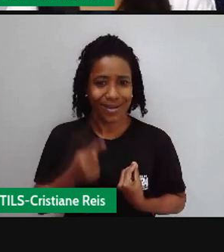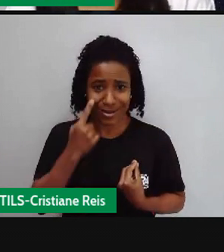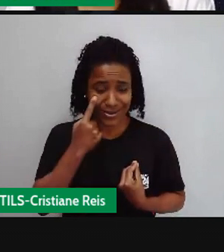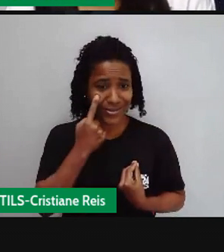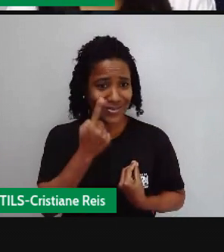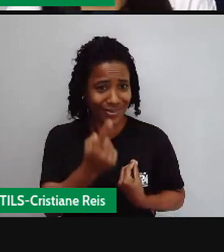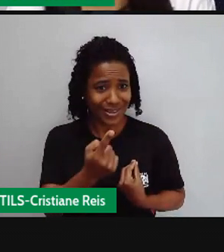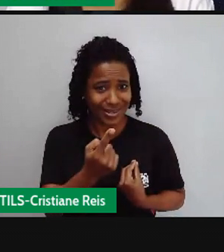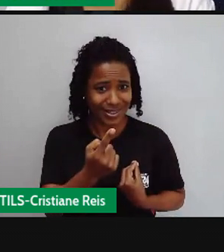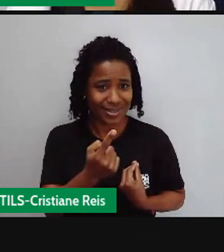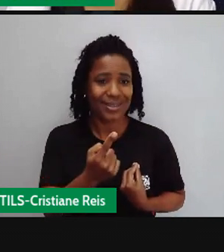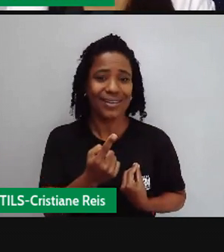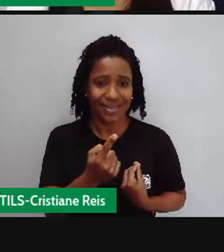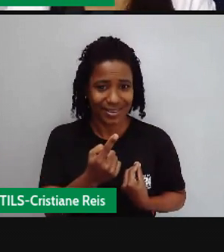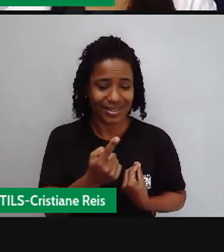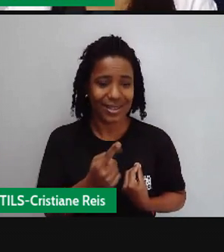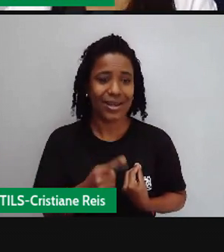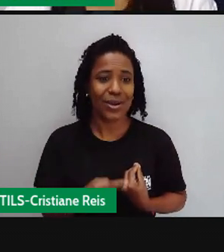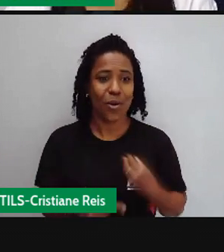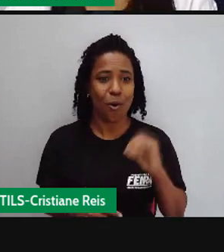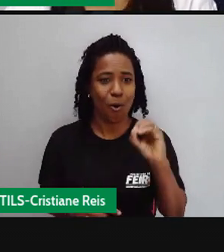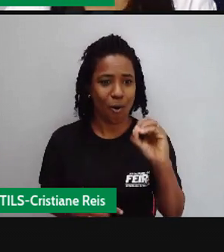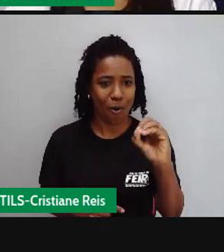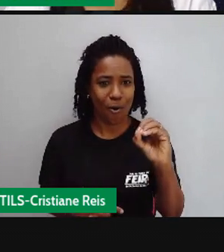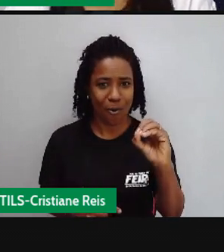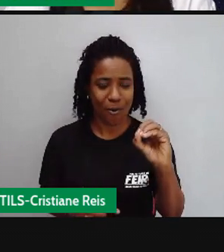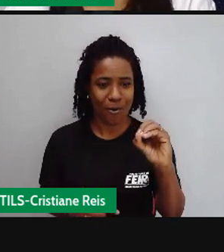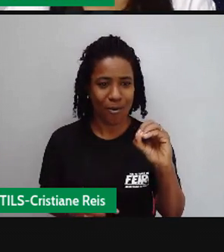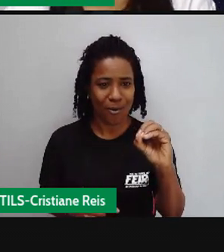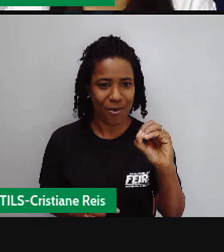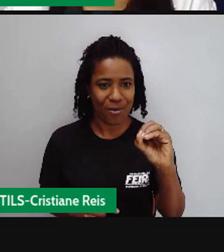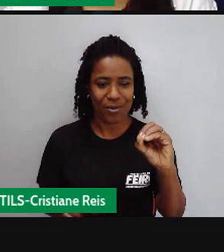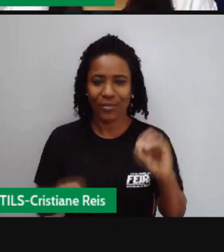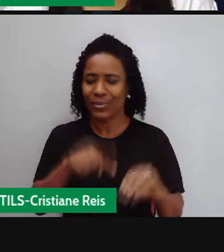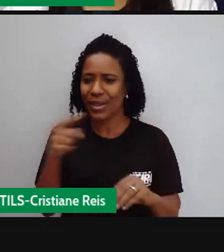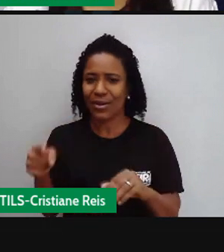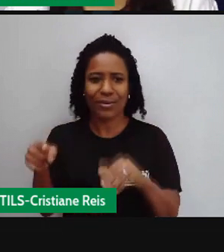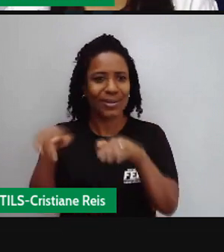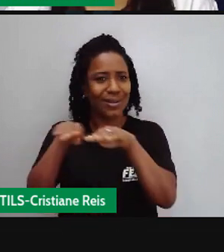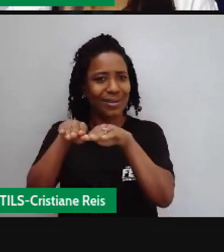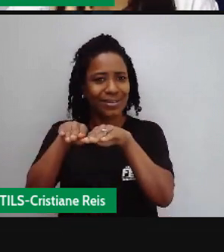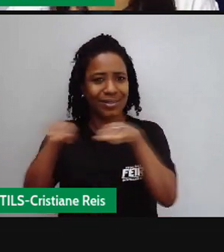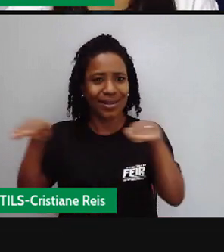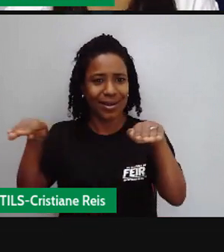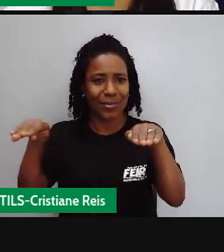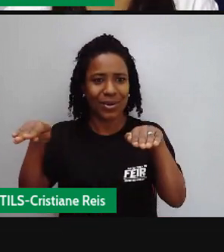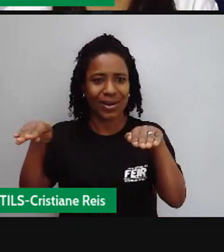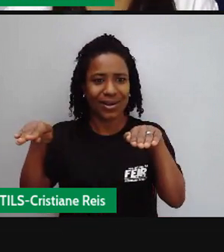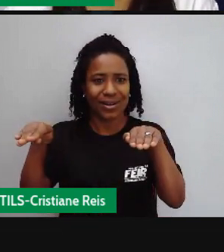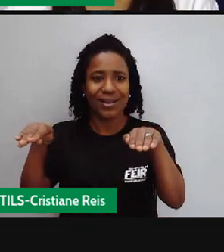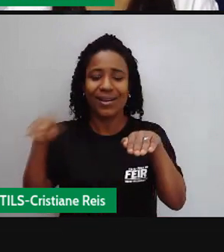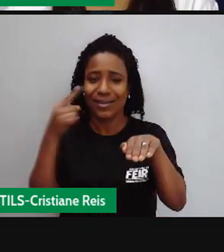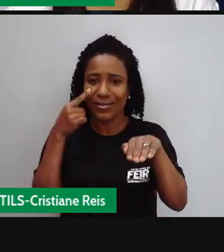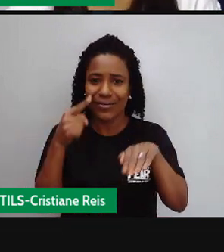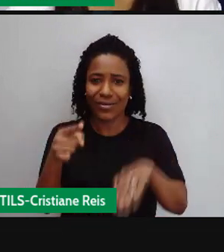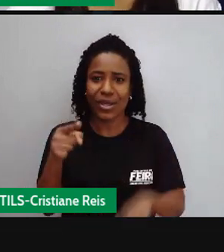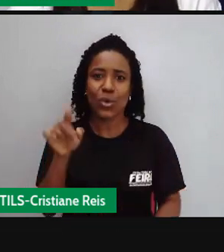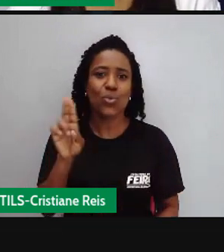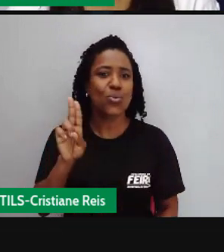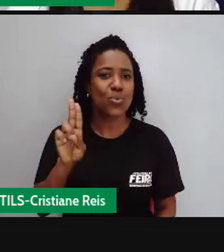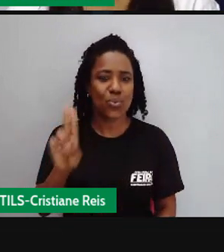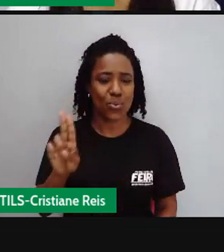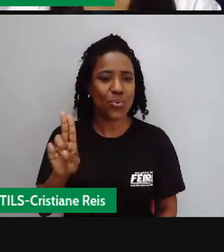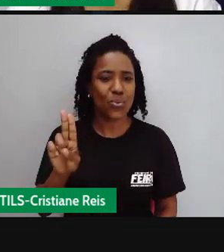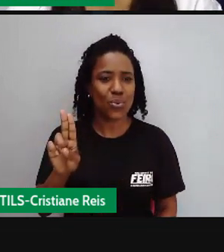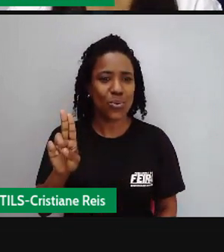palavra tábua, a gente observa a utilização da letra U. Mas na oralização, né, no momento da